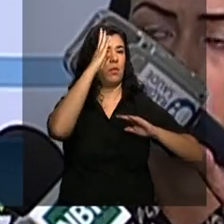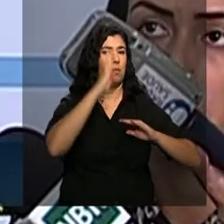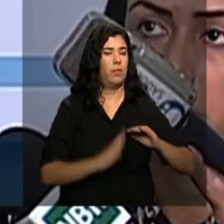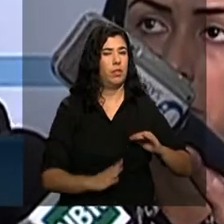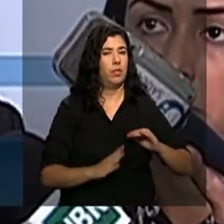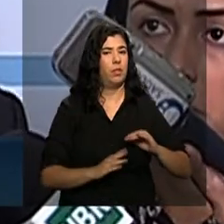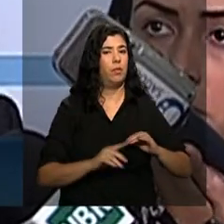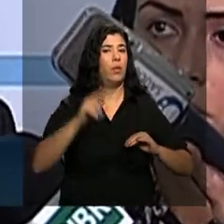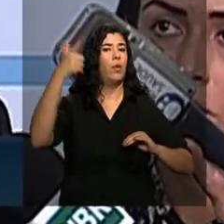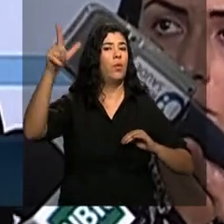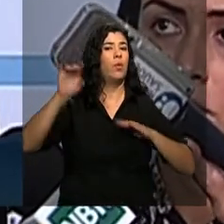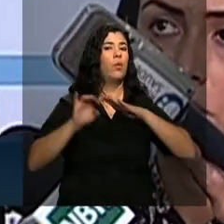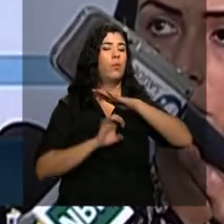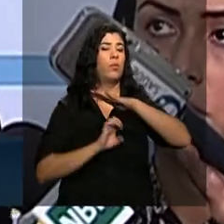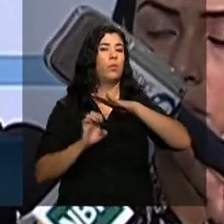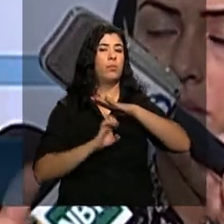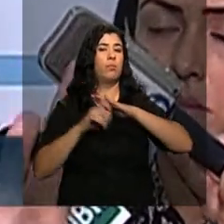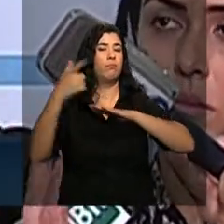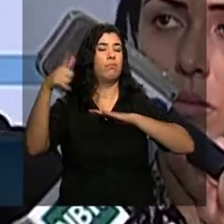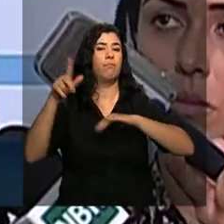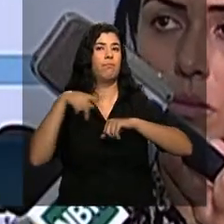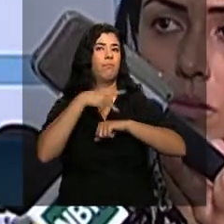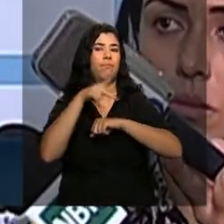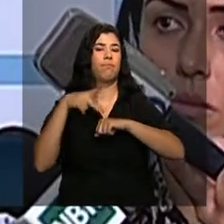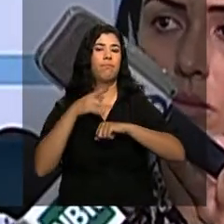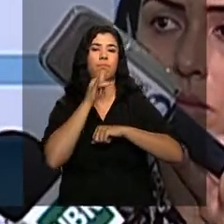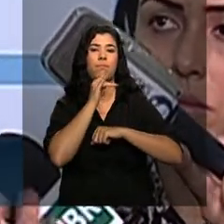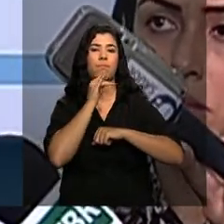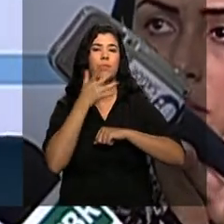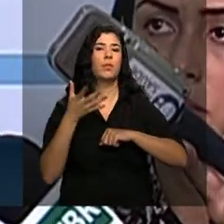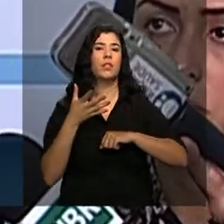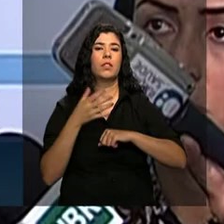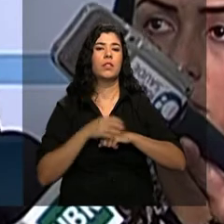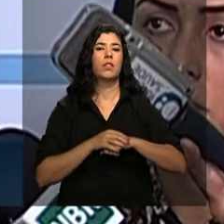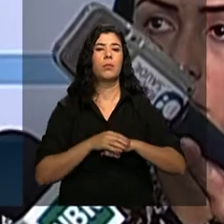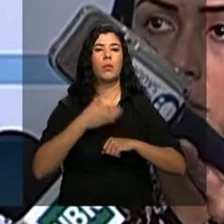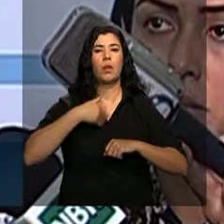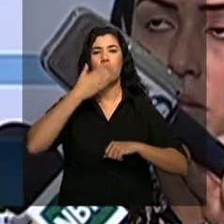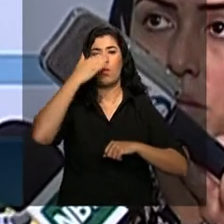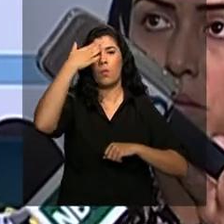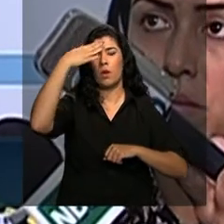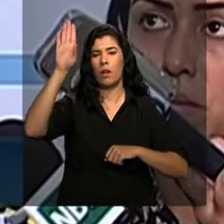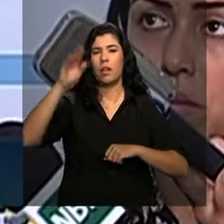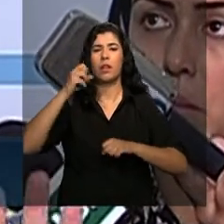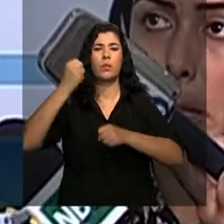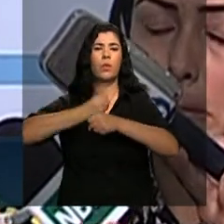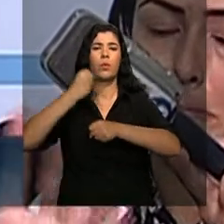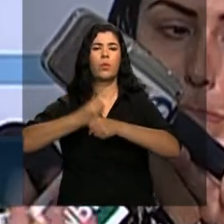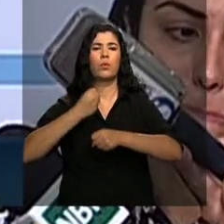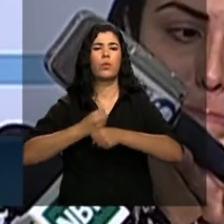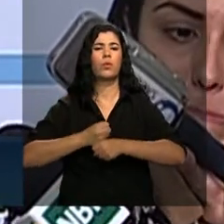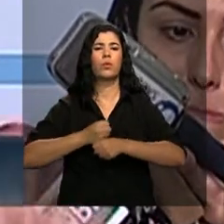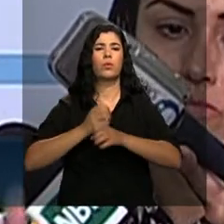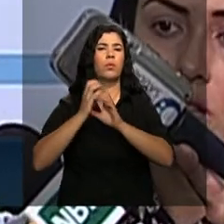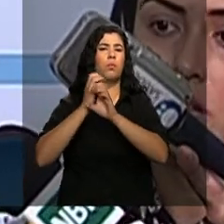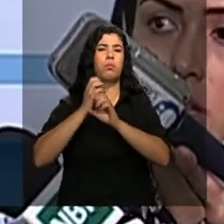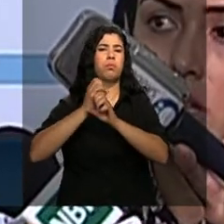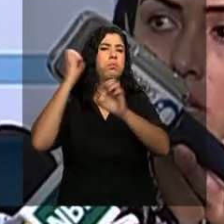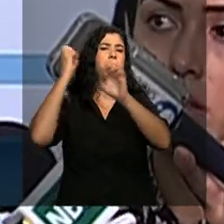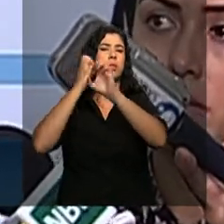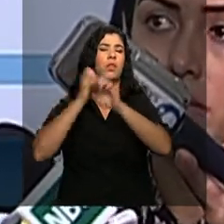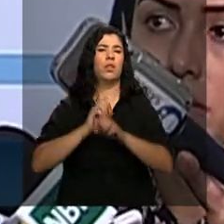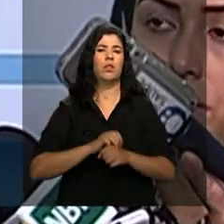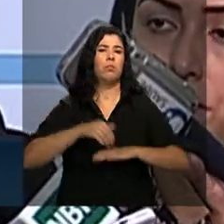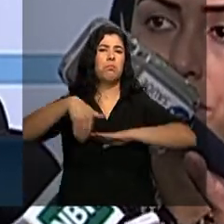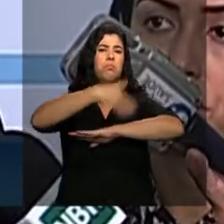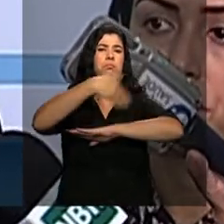ele é chamado por uma empresa para fazer um trabalho, sei lá, num país do Oriente. Vai construir lá uma hidrelétrica, uma usina, uma